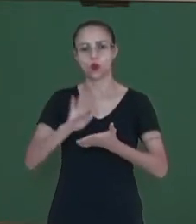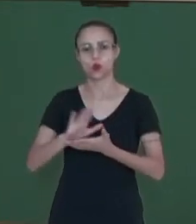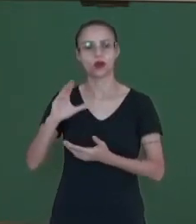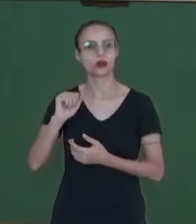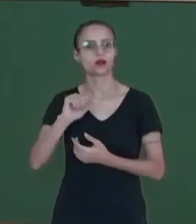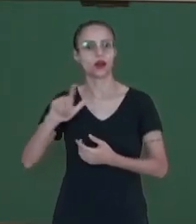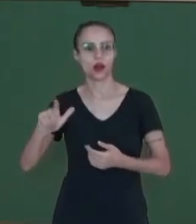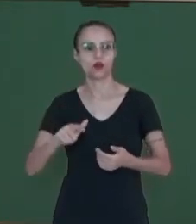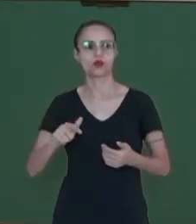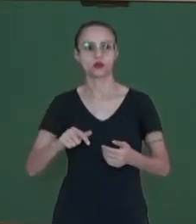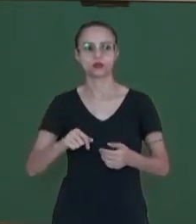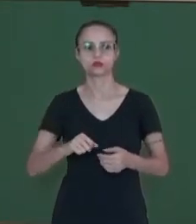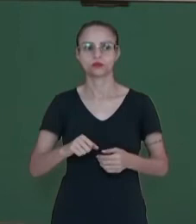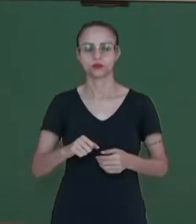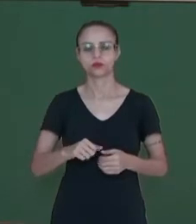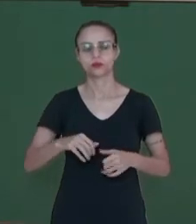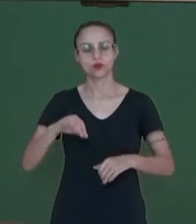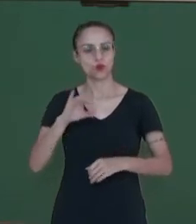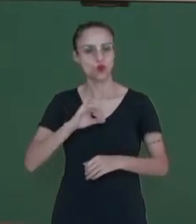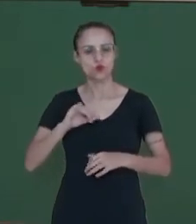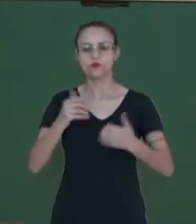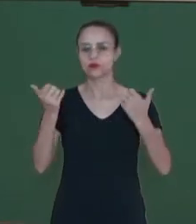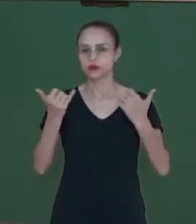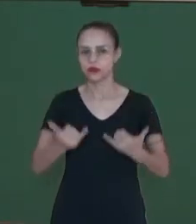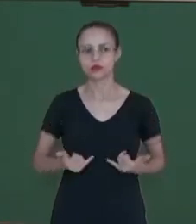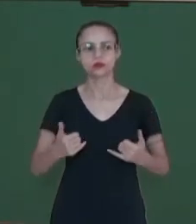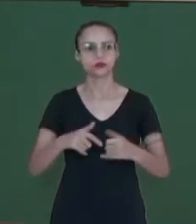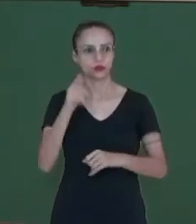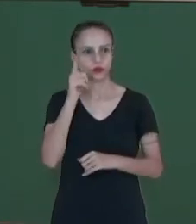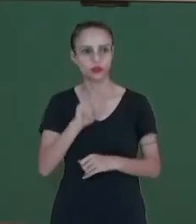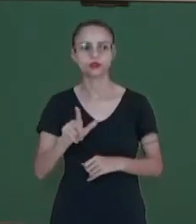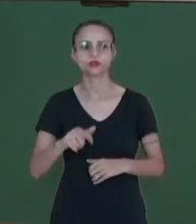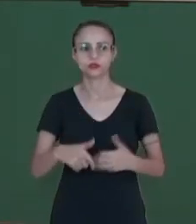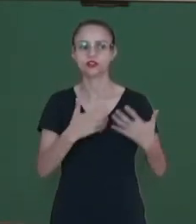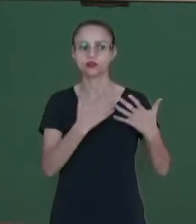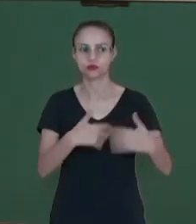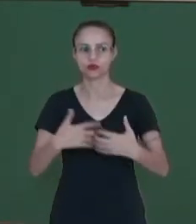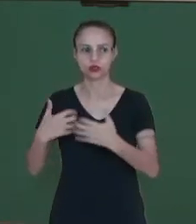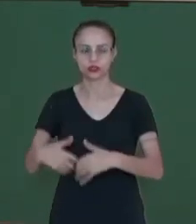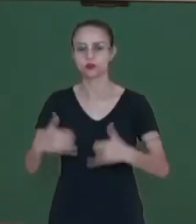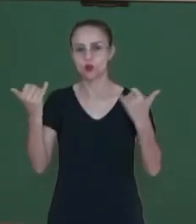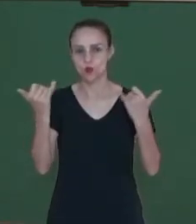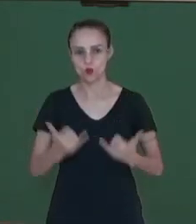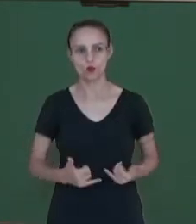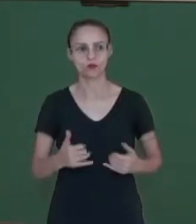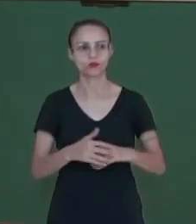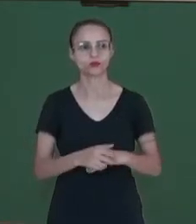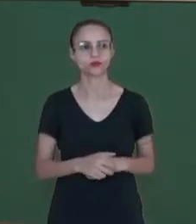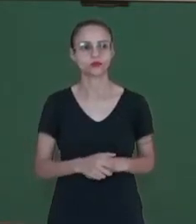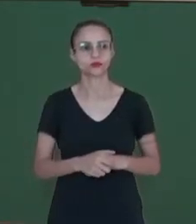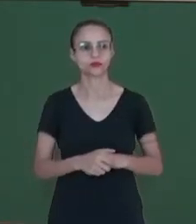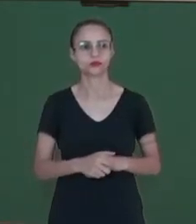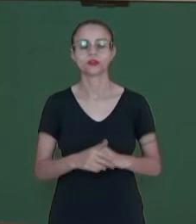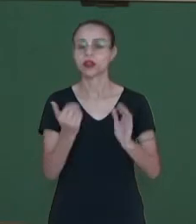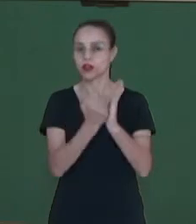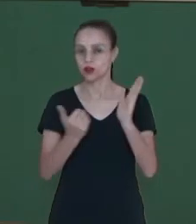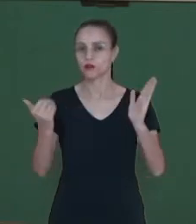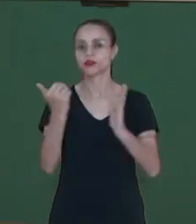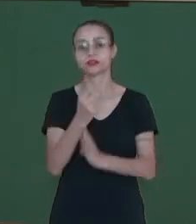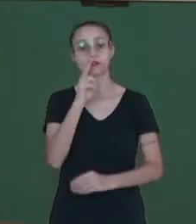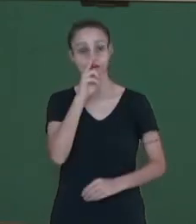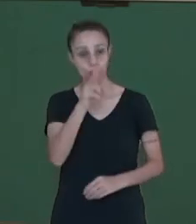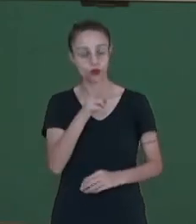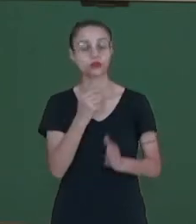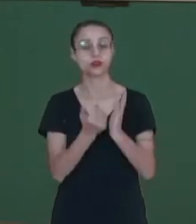muito gasto calórico, queima muita caloria. Então, muita gente faz treinamento funcional para emagrecer. Aumenta a força e a